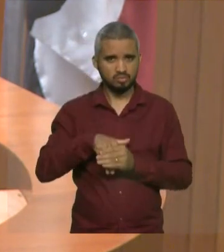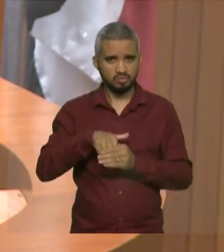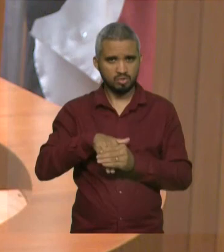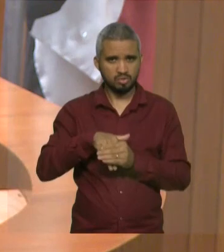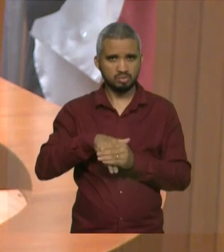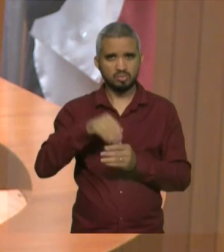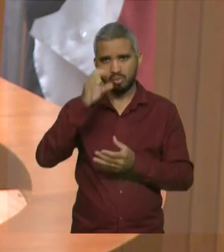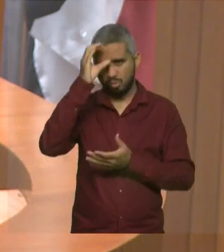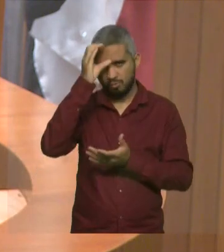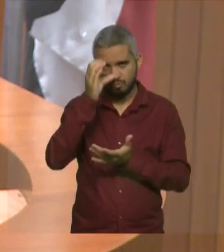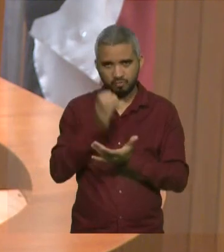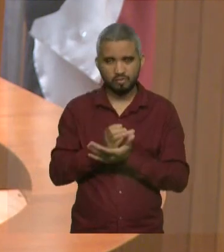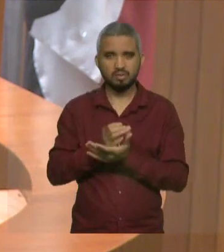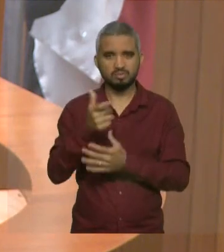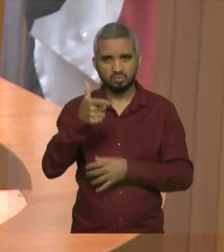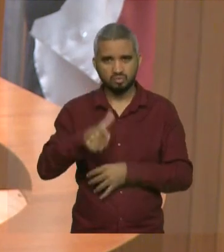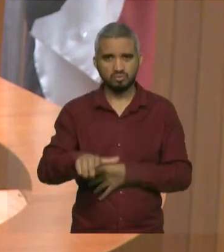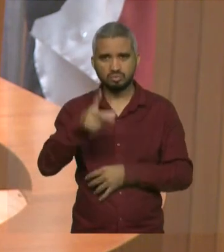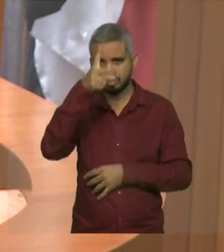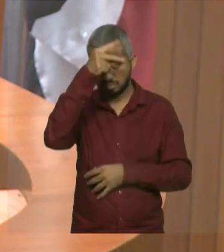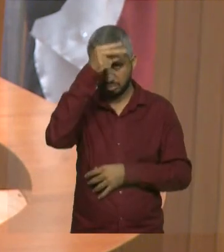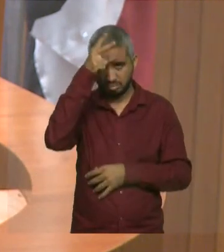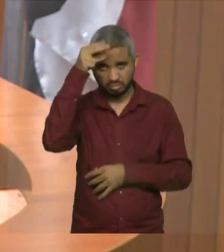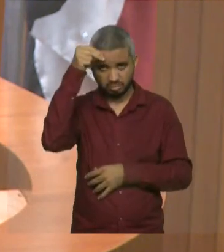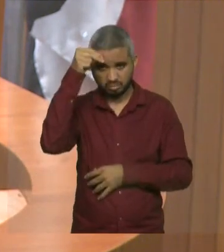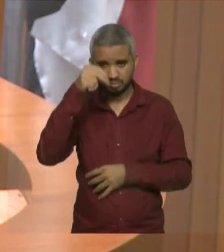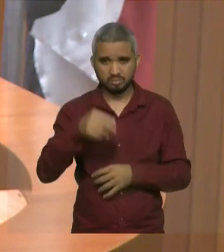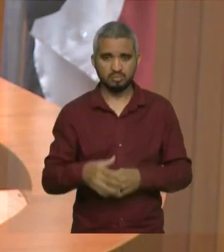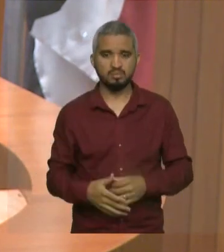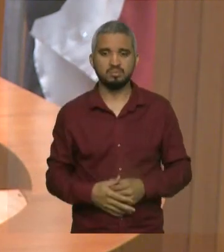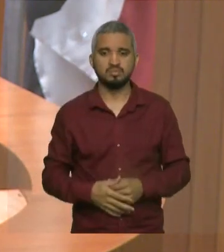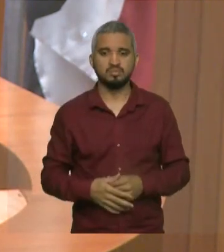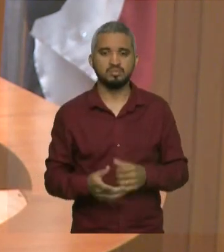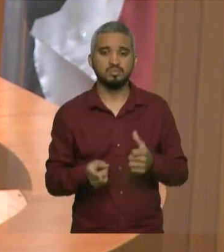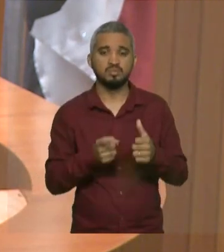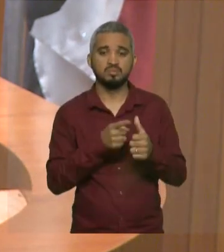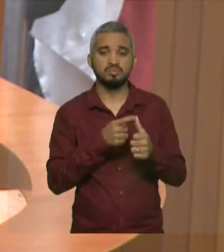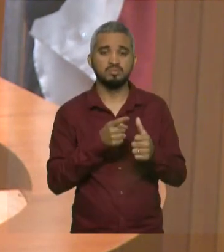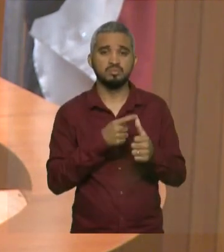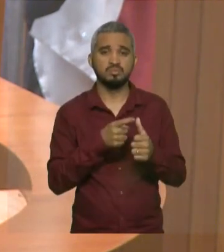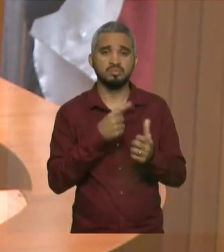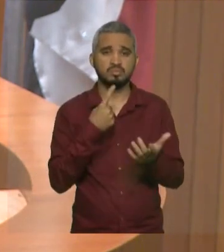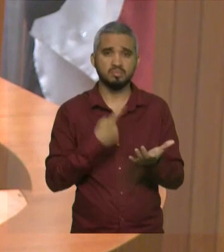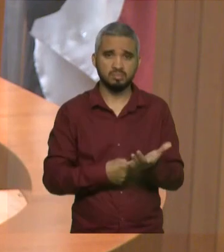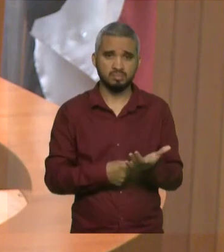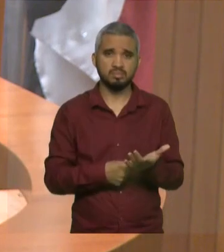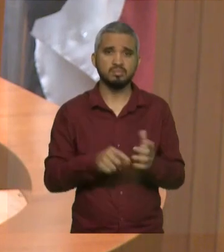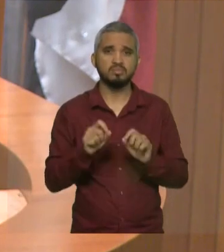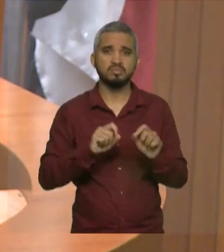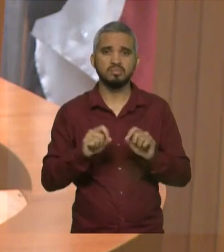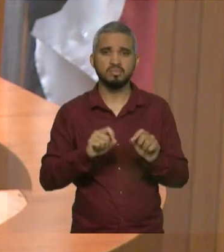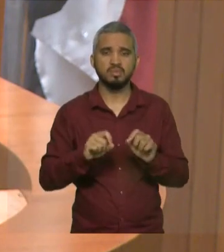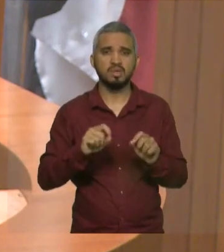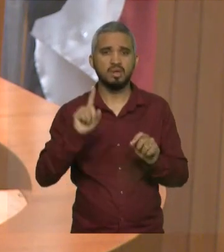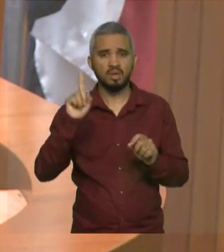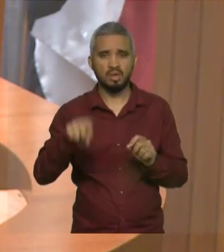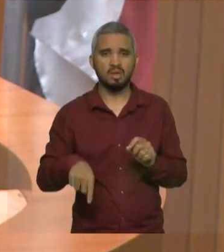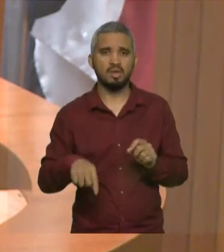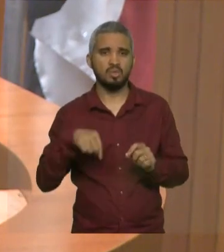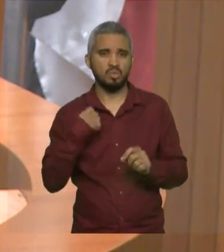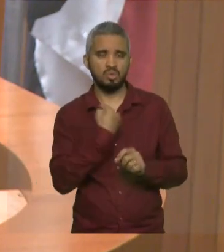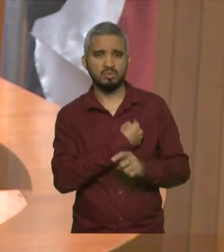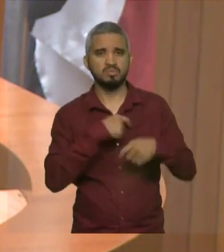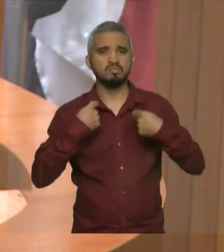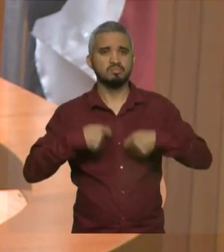primeiro compromisso que nós temos que ter, deputado Arnaldo Melo, é com o resgate da dignidade política,